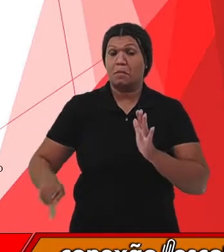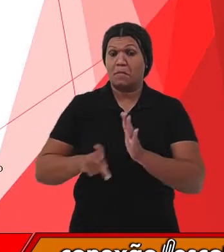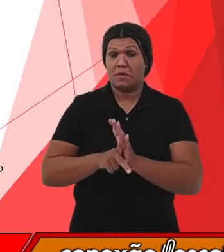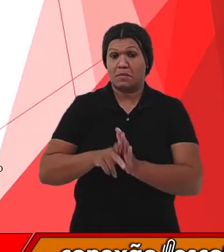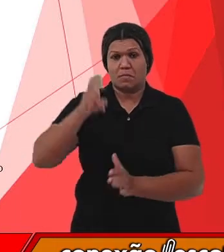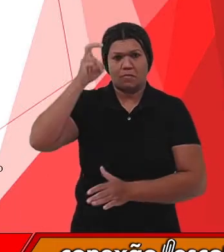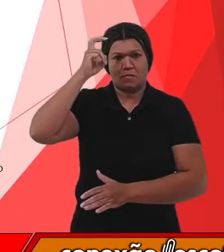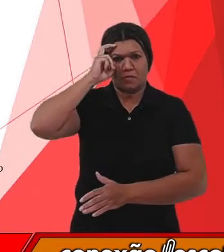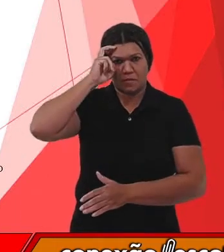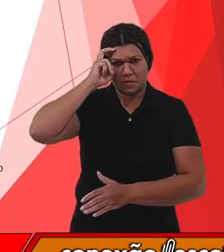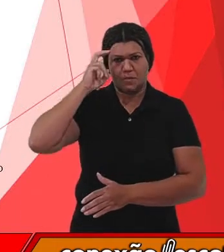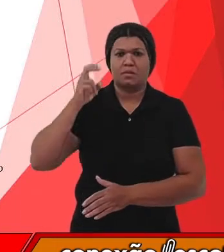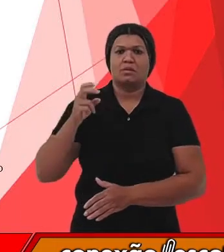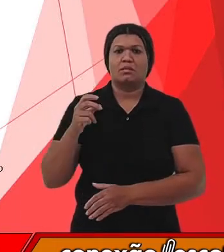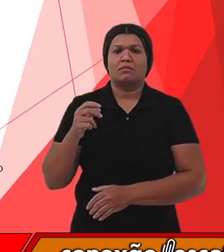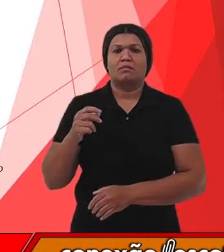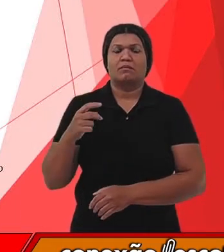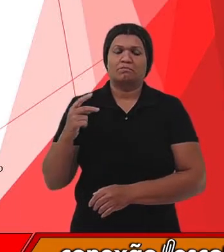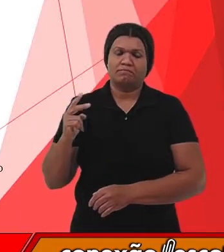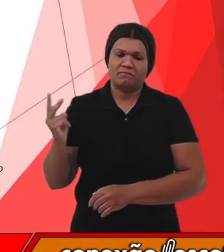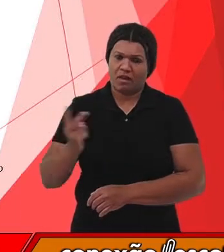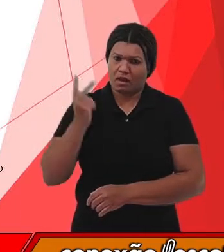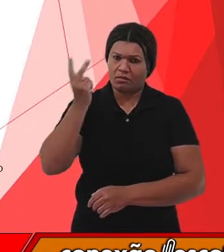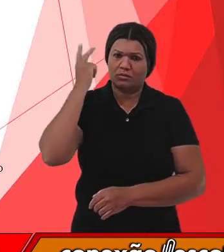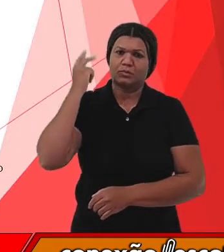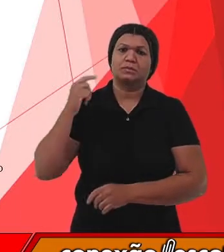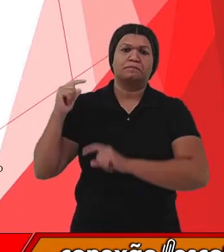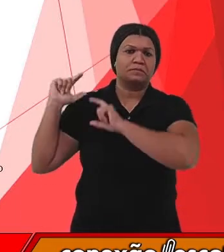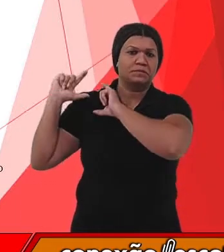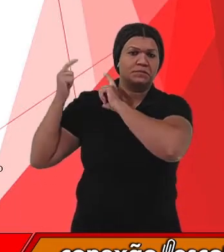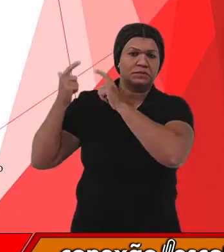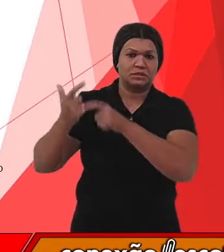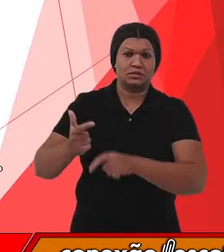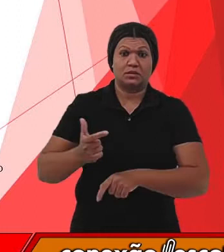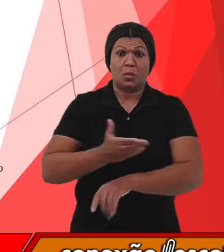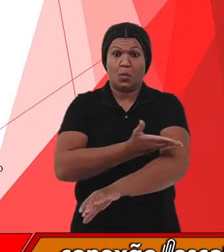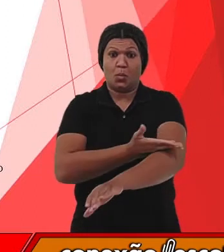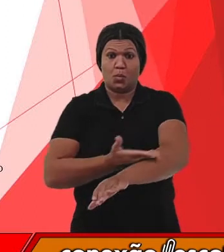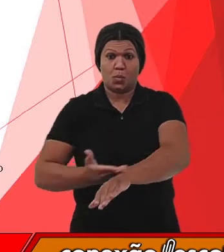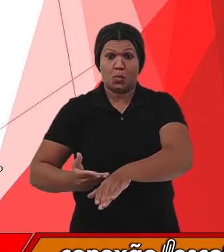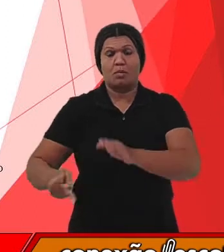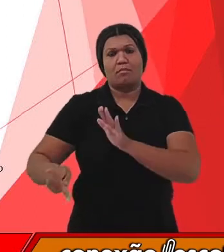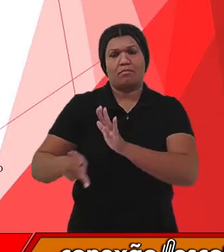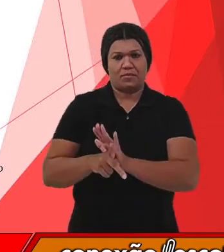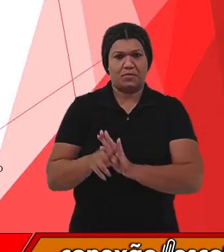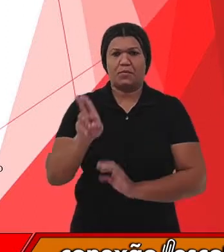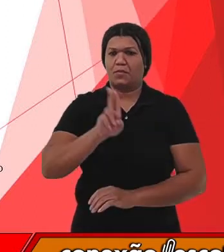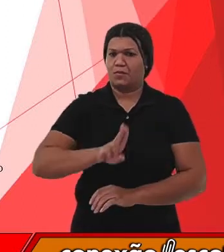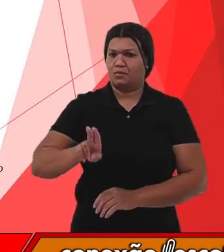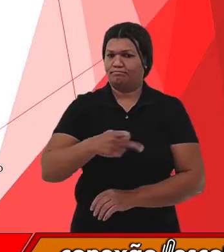culturais, tradição, usos e costumes. E também é criado,